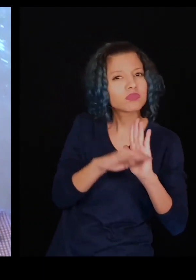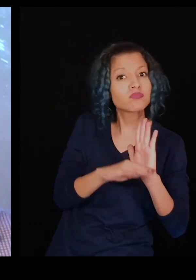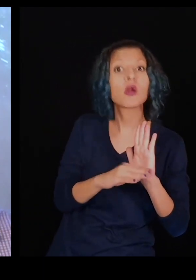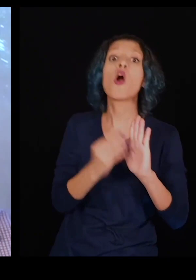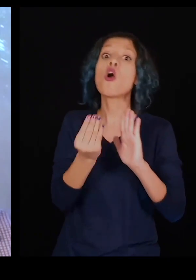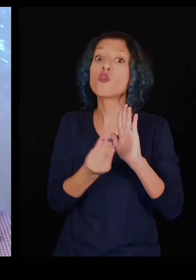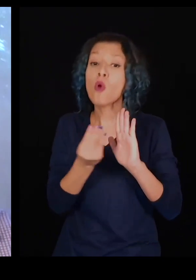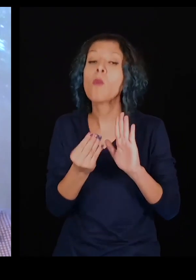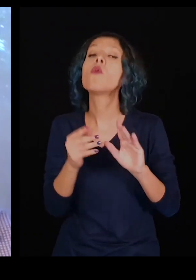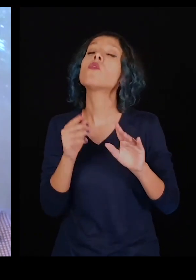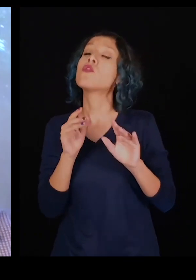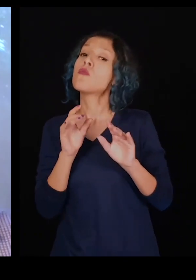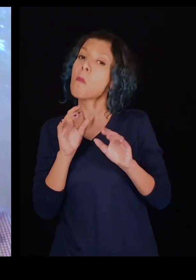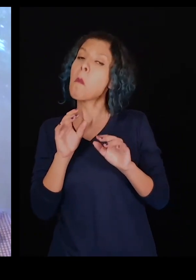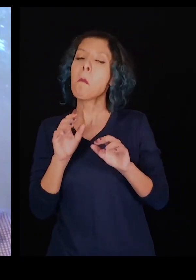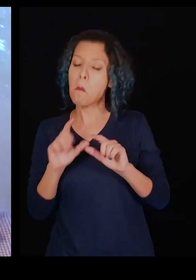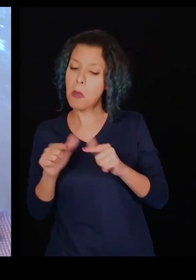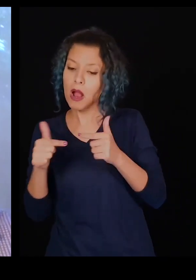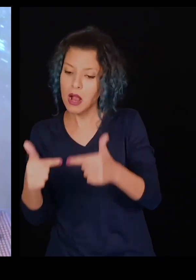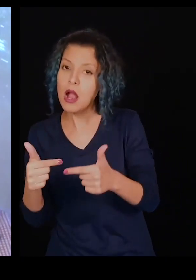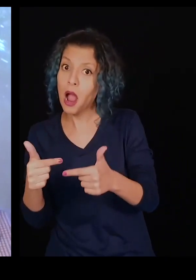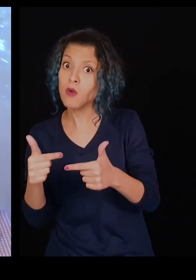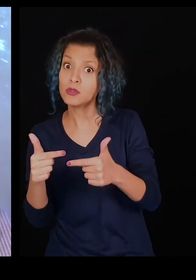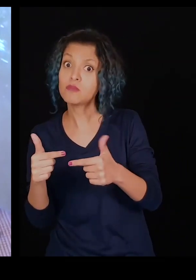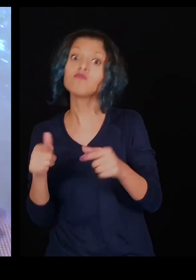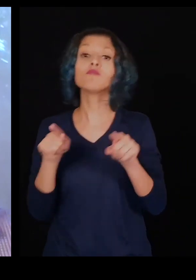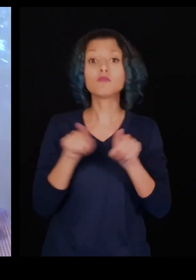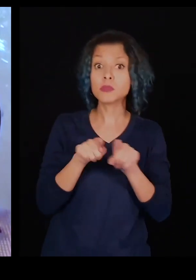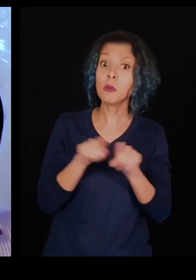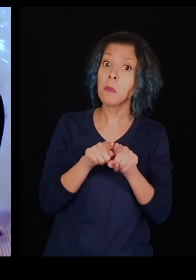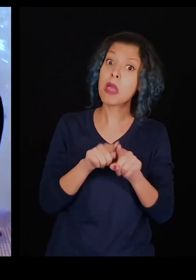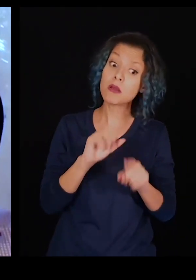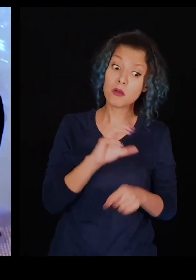Vocês podem transmitir isso um pouco para o nosso público?